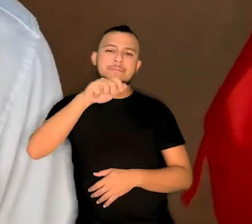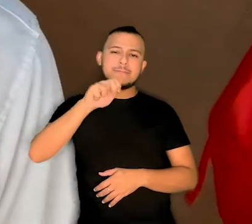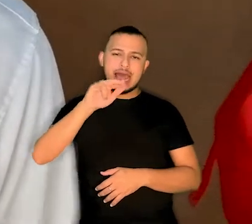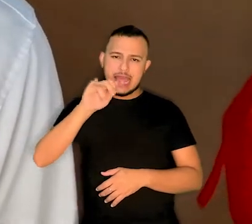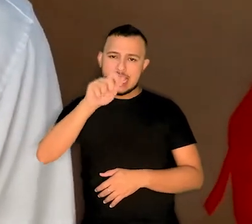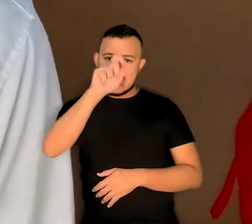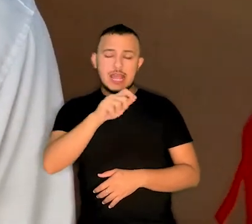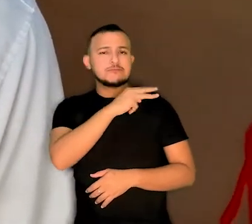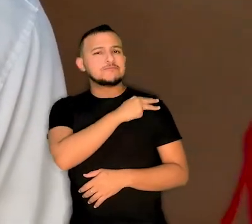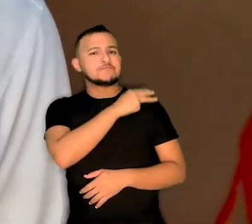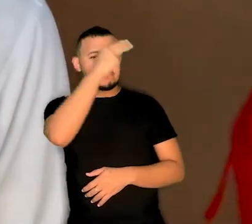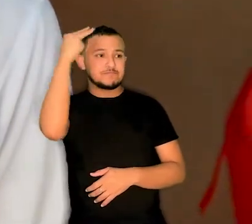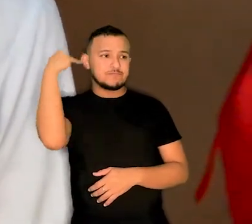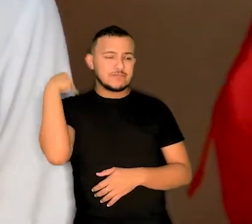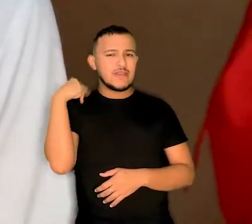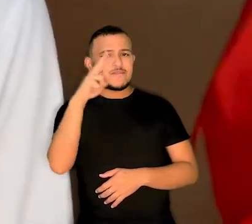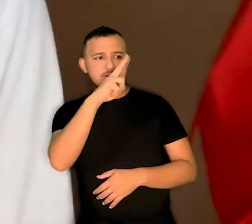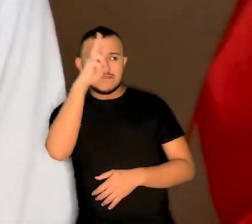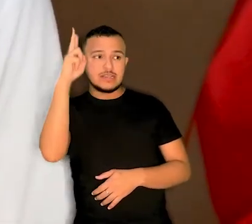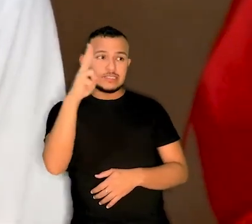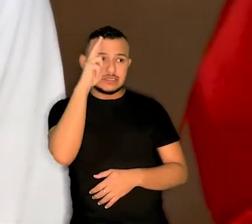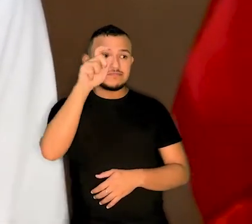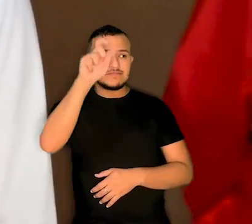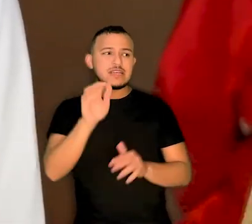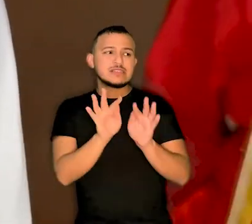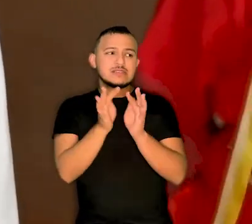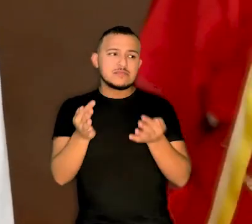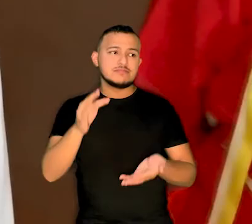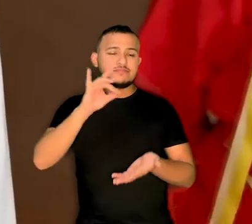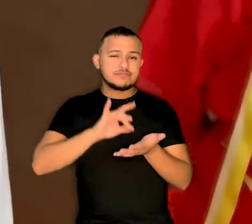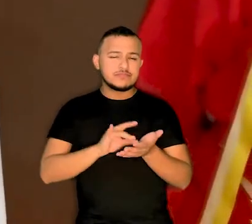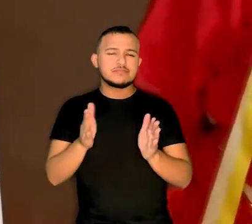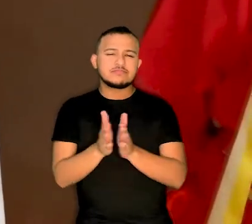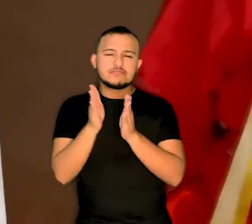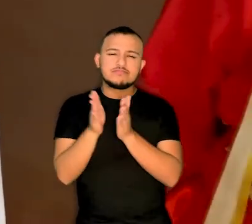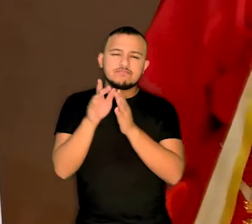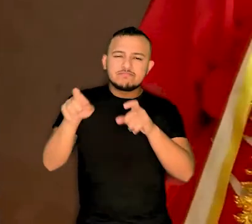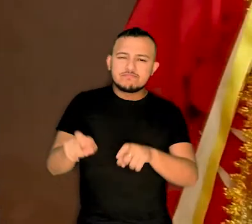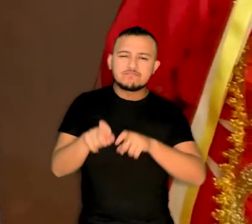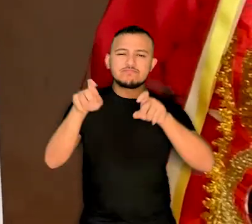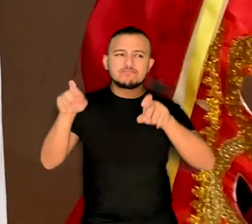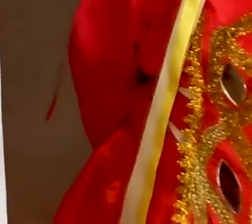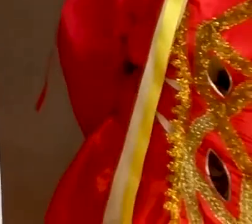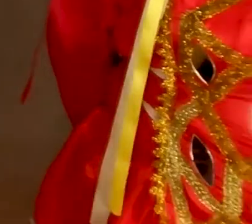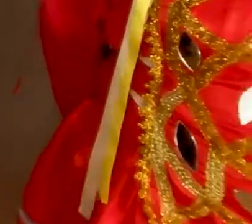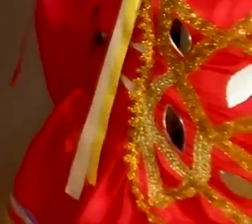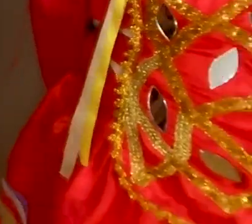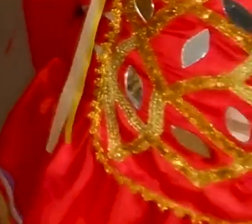pia de grande merecimento, José com riqueza e tempo. Era simples, verdadeiro, simples, pobre, carpinteiro, diz o Novo